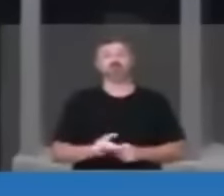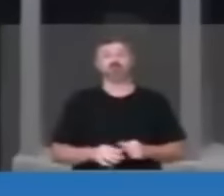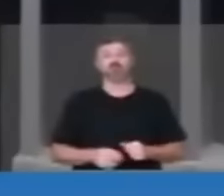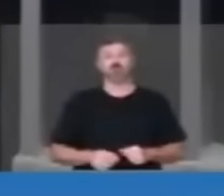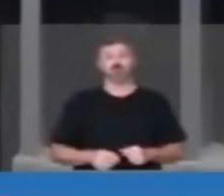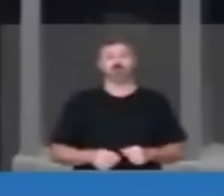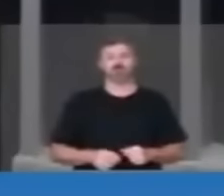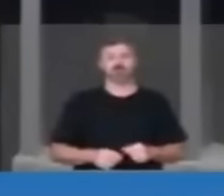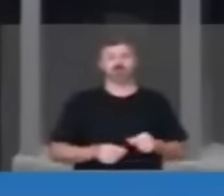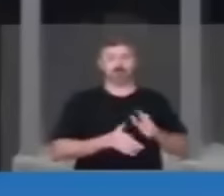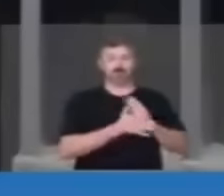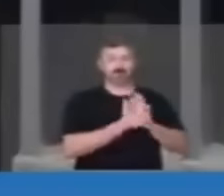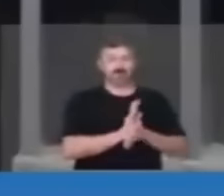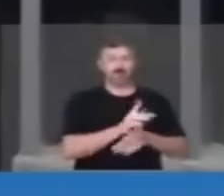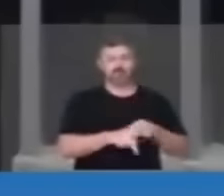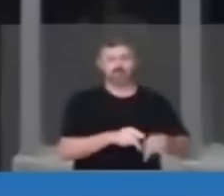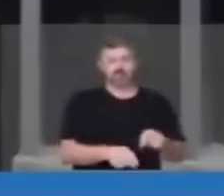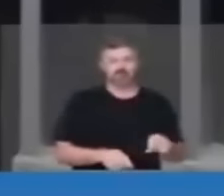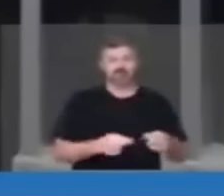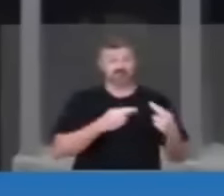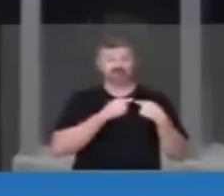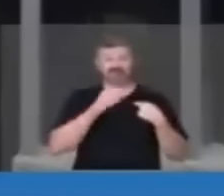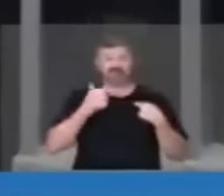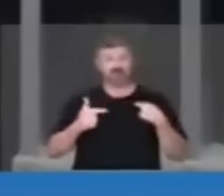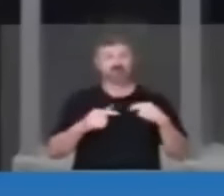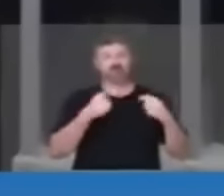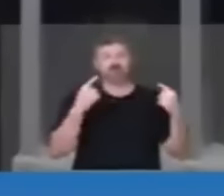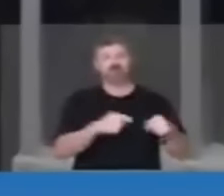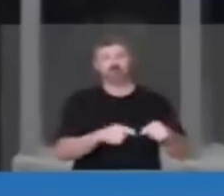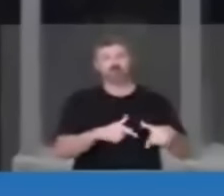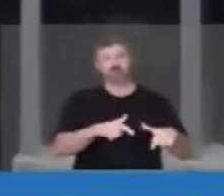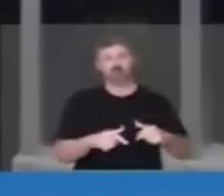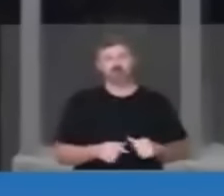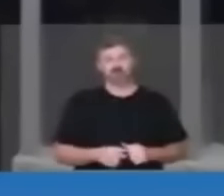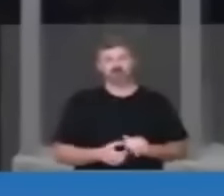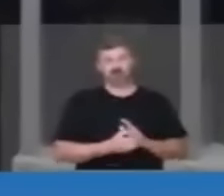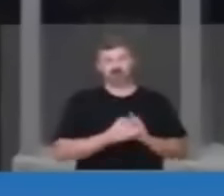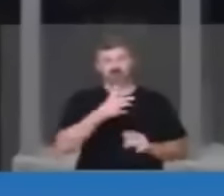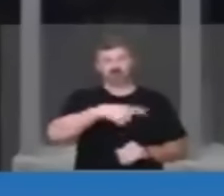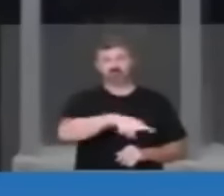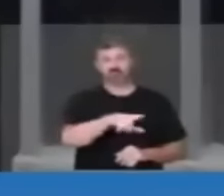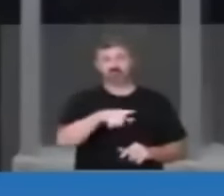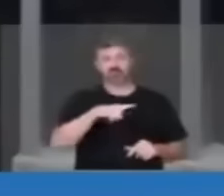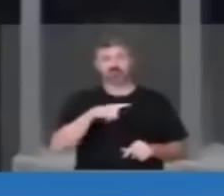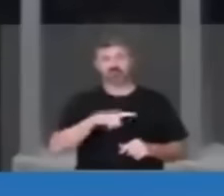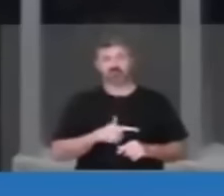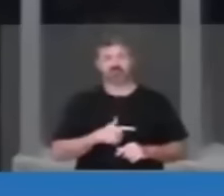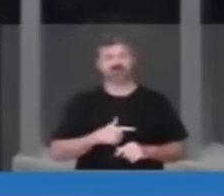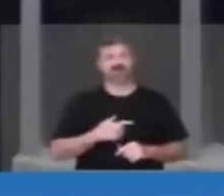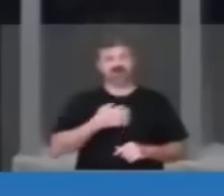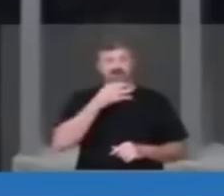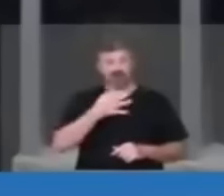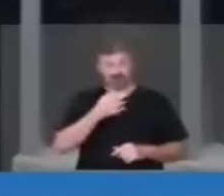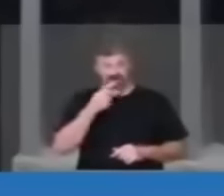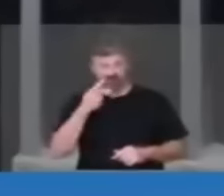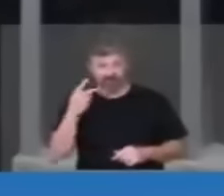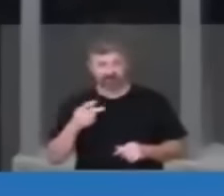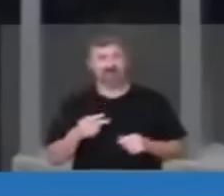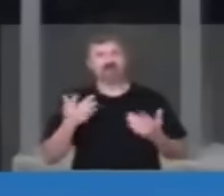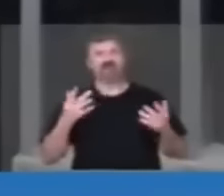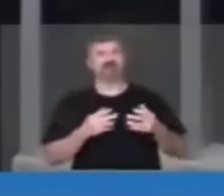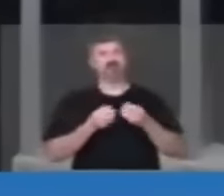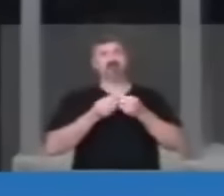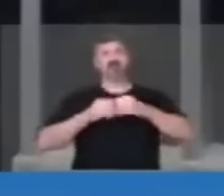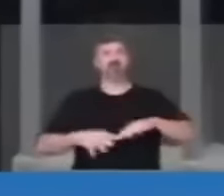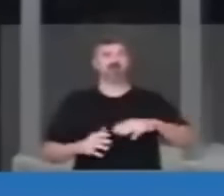a povofobia, a irresponsabilidade com os trabalhadores que vários aqui têm. O argumento de que isso vai atacar